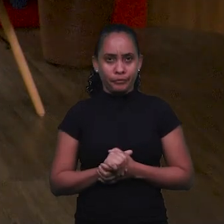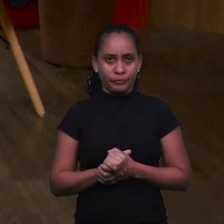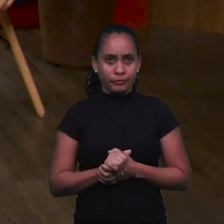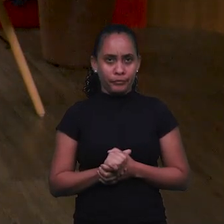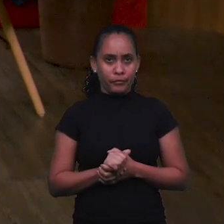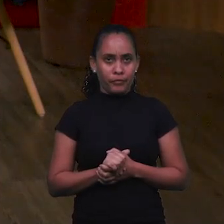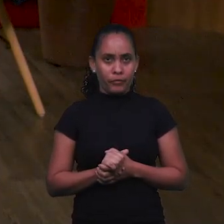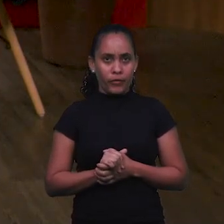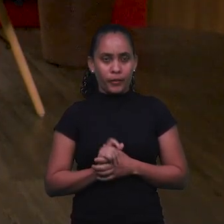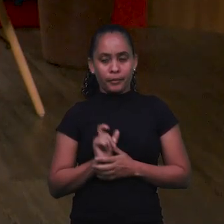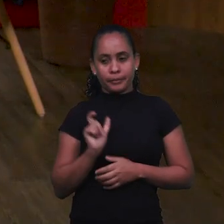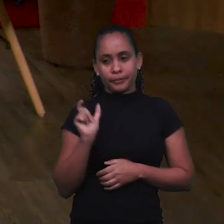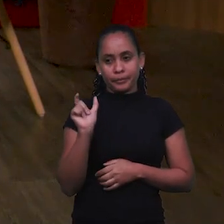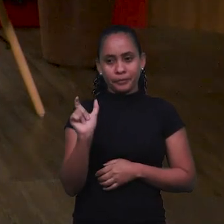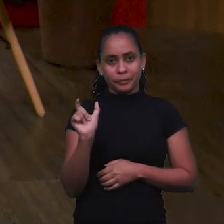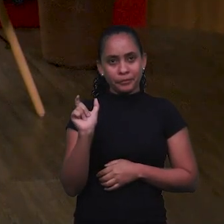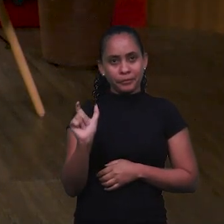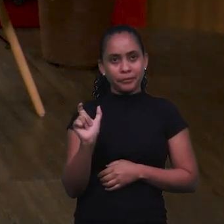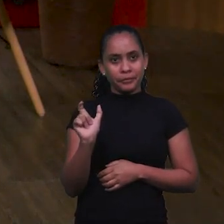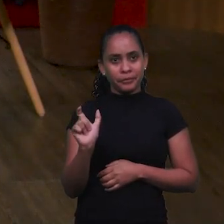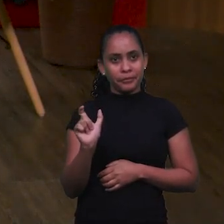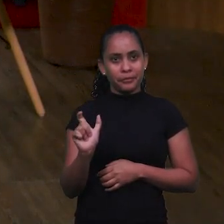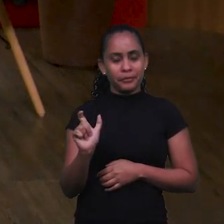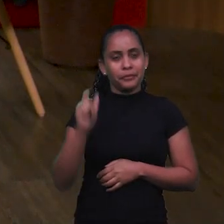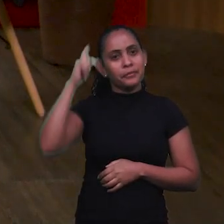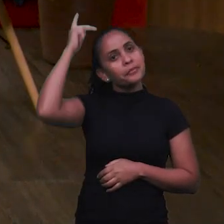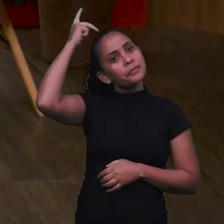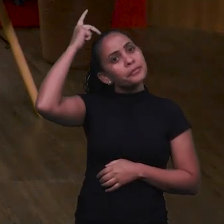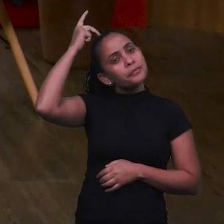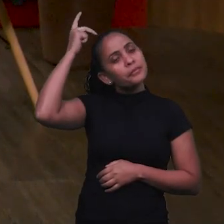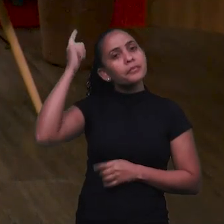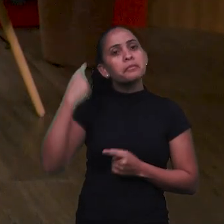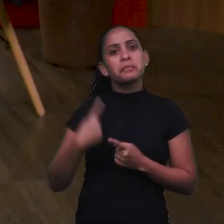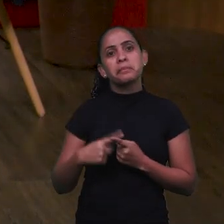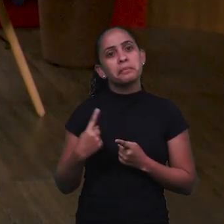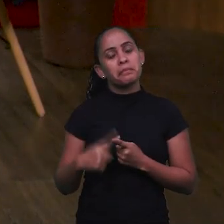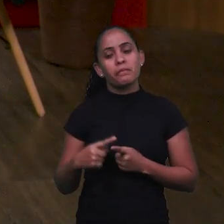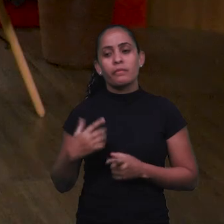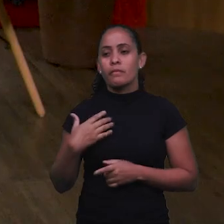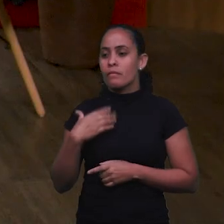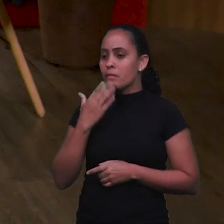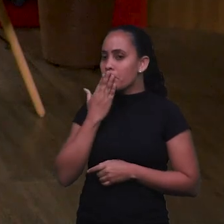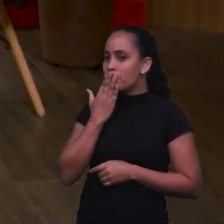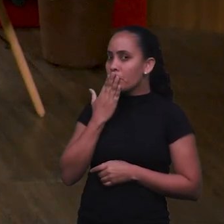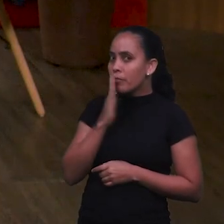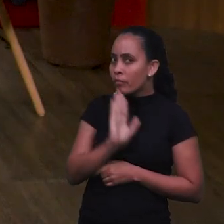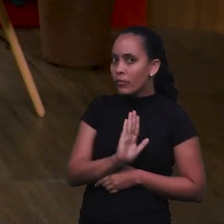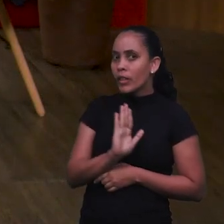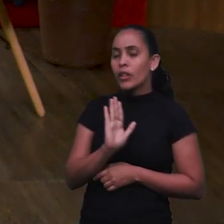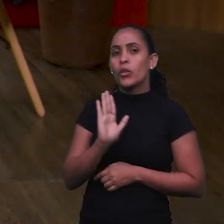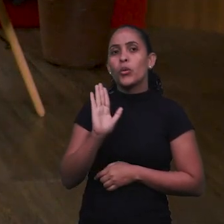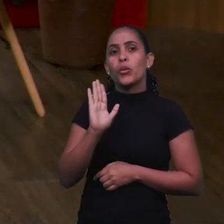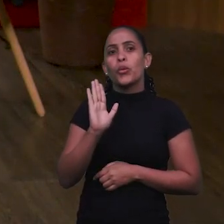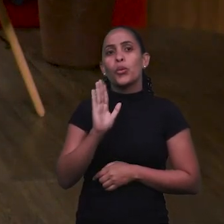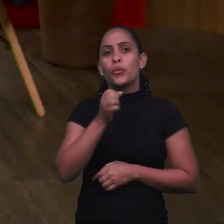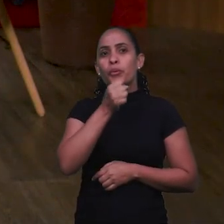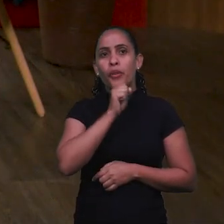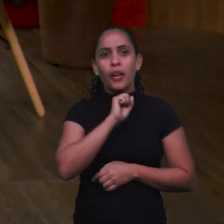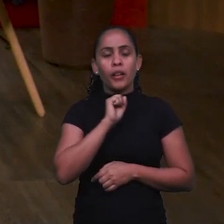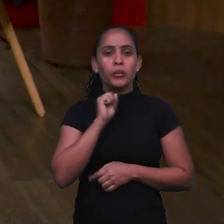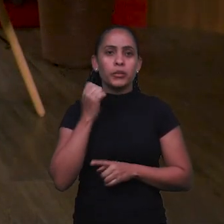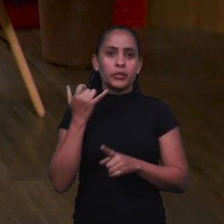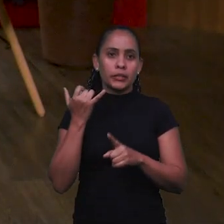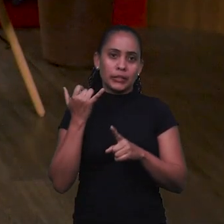essa palavra pentecostal? Porque a promessa lá do Velho Testamento do